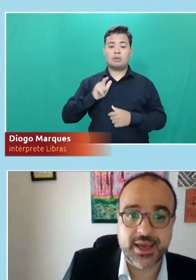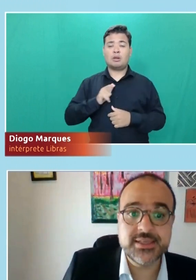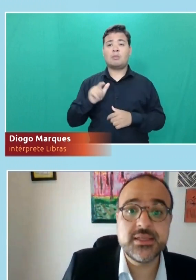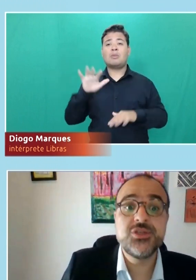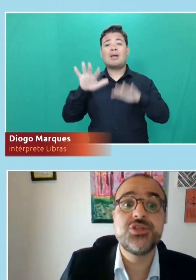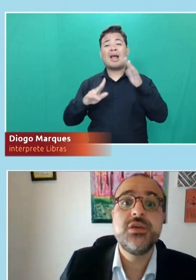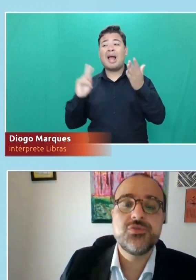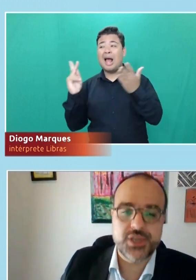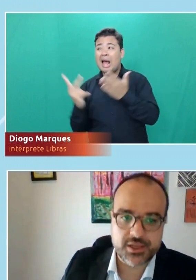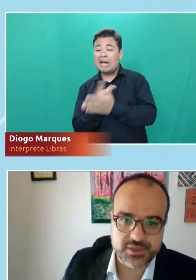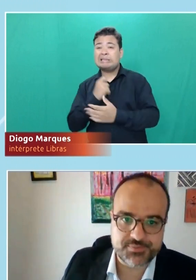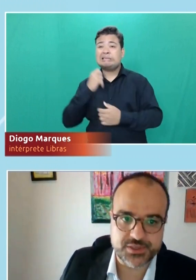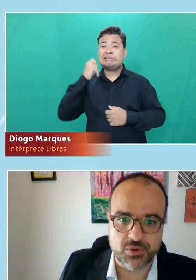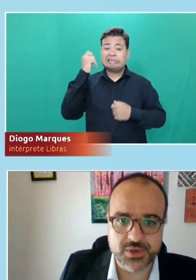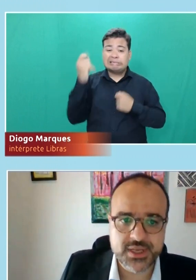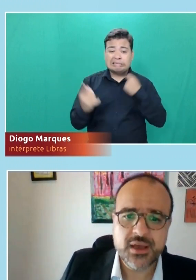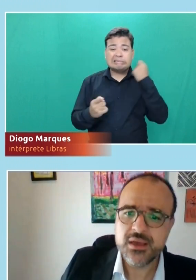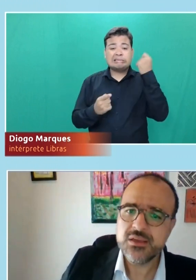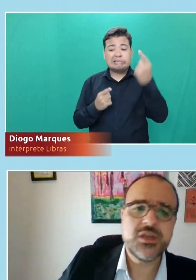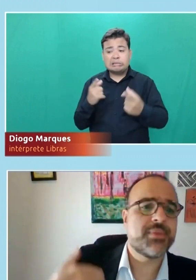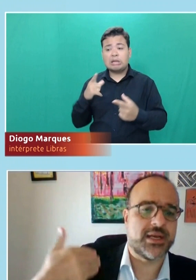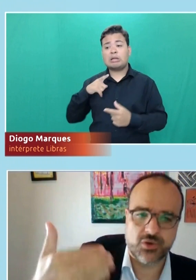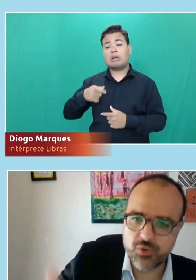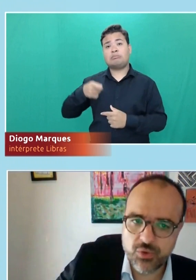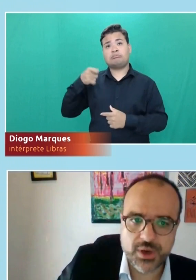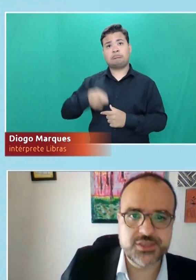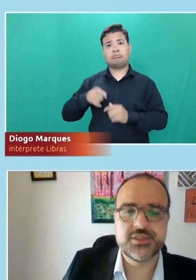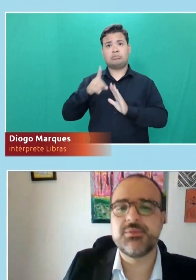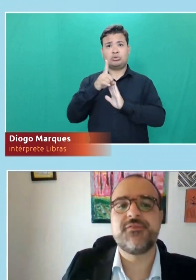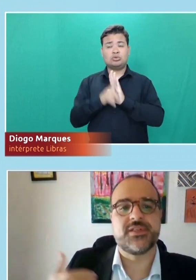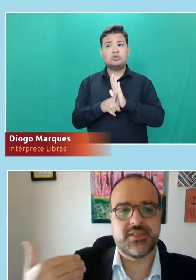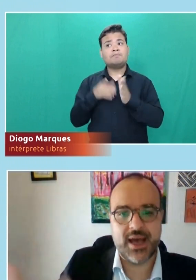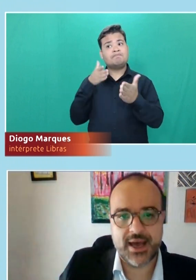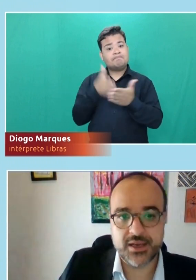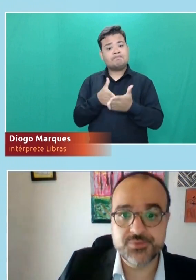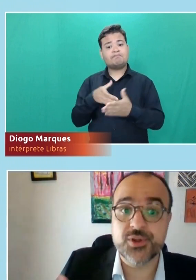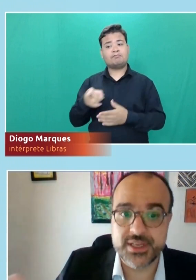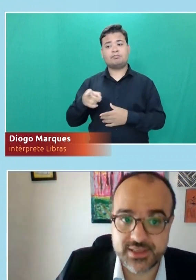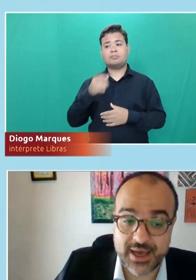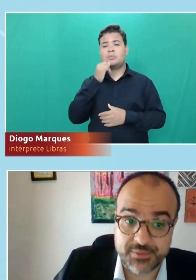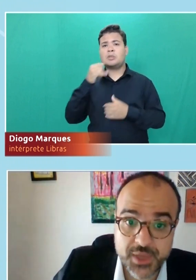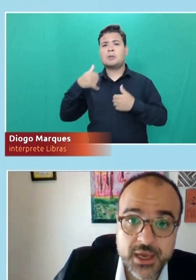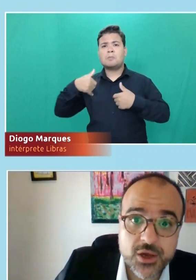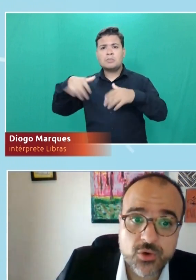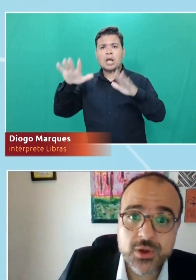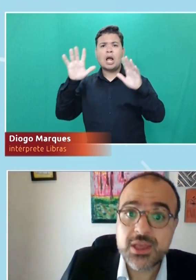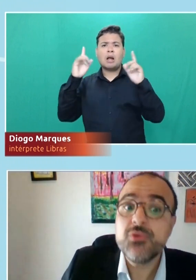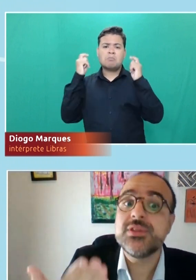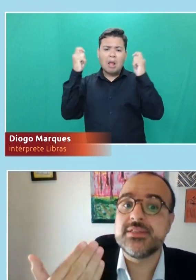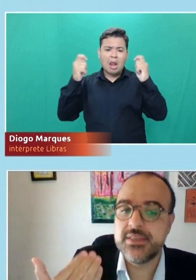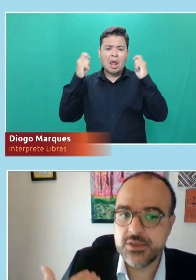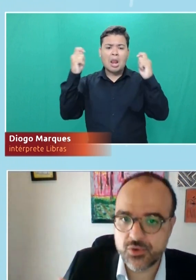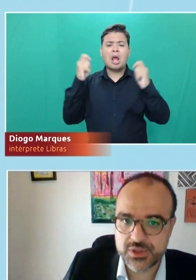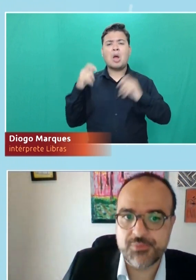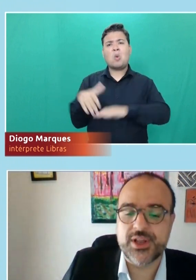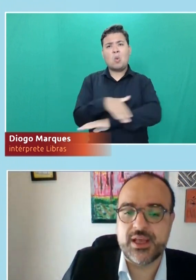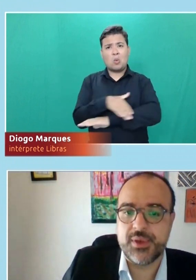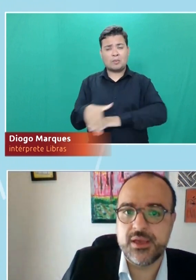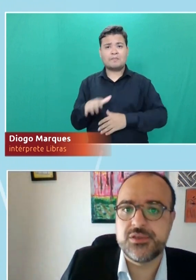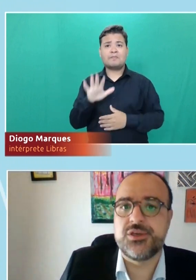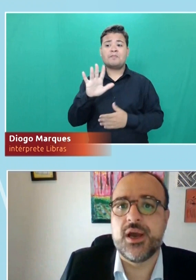excepcionalíssimas podem restringir o direito das pessoas de irem para as ruas, de se manifestarem, de protestarem. O que tem